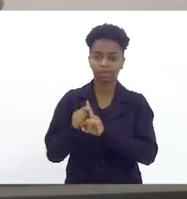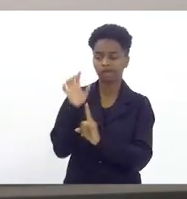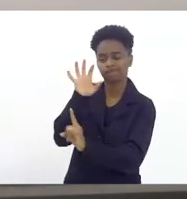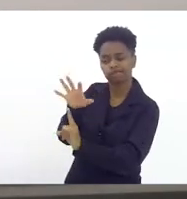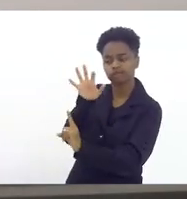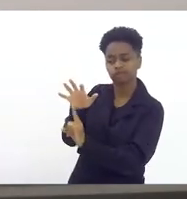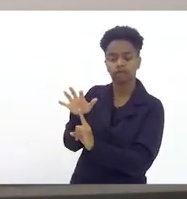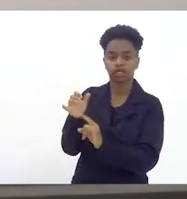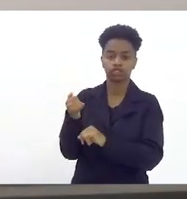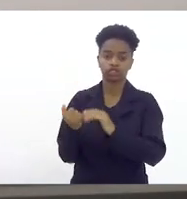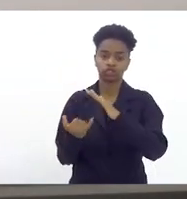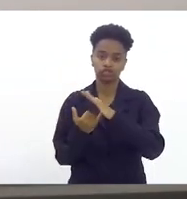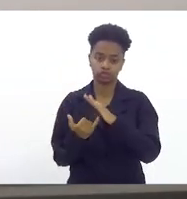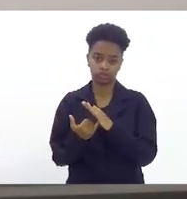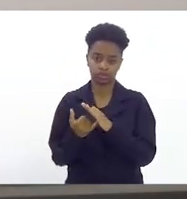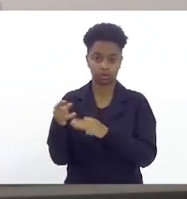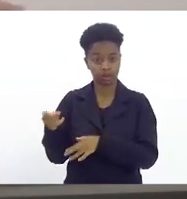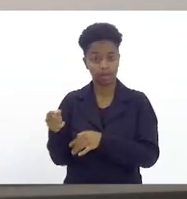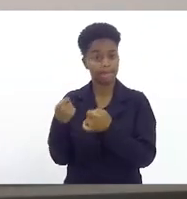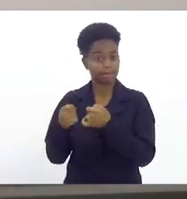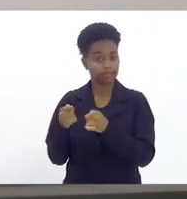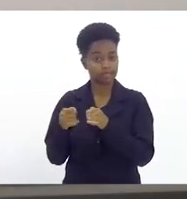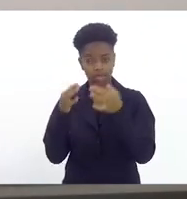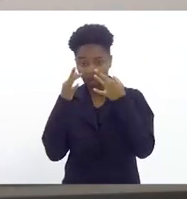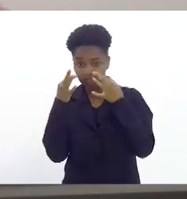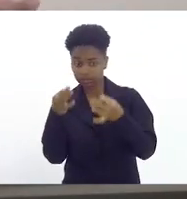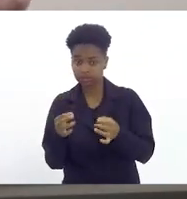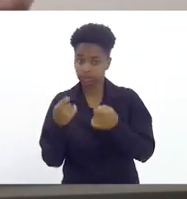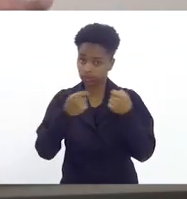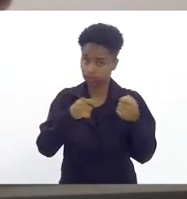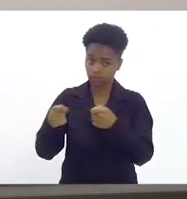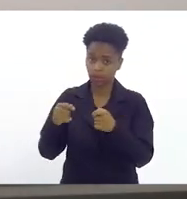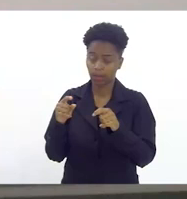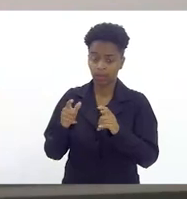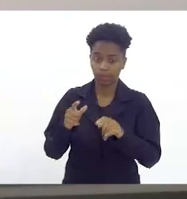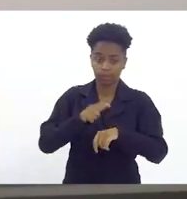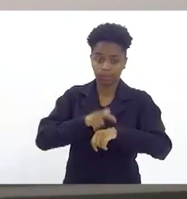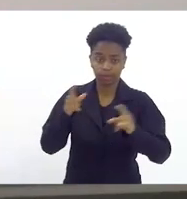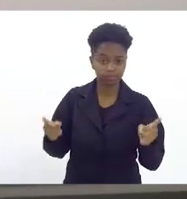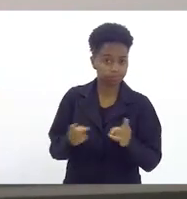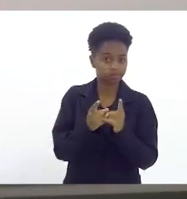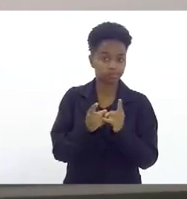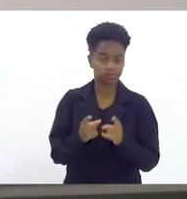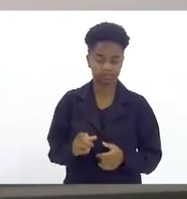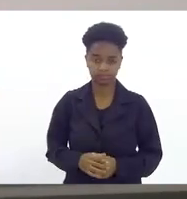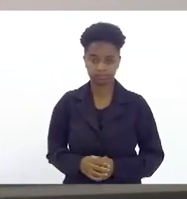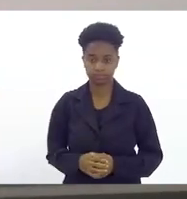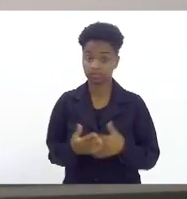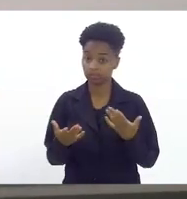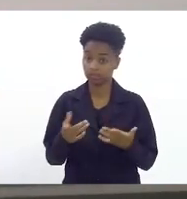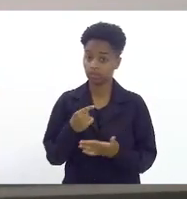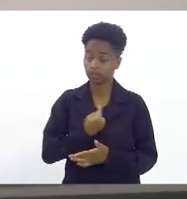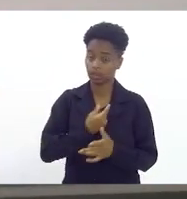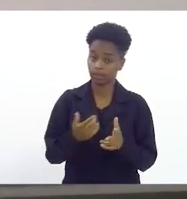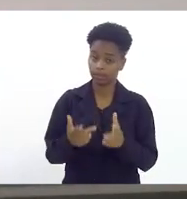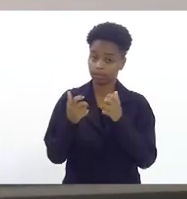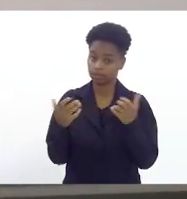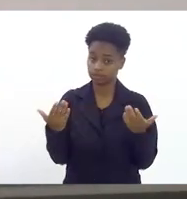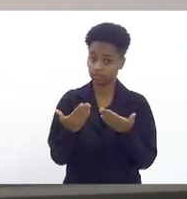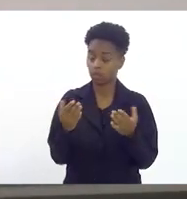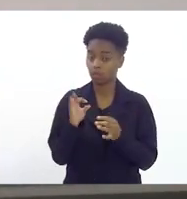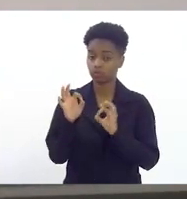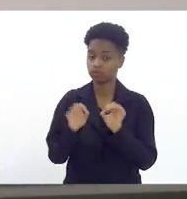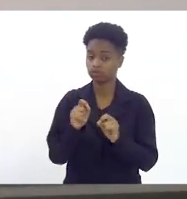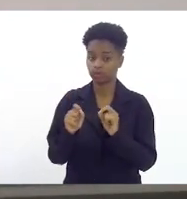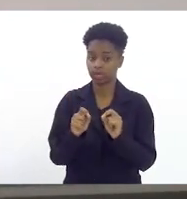de ensino para que ele atenda essas demandas Não curto período de tempo então o que a gente vê hoje na prática é um